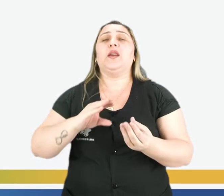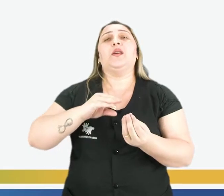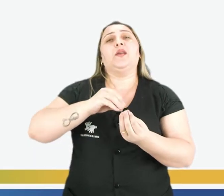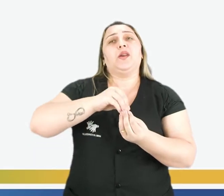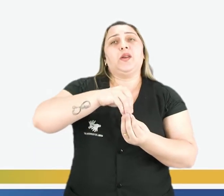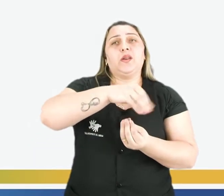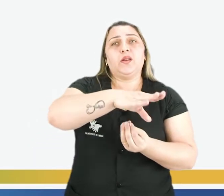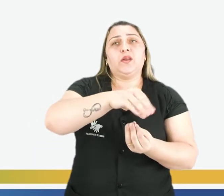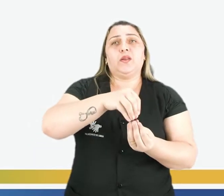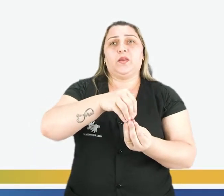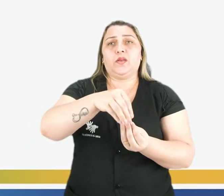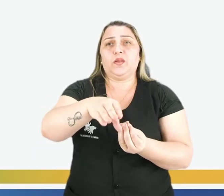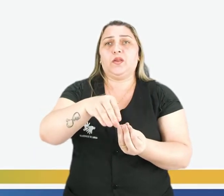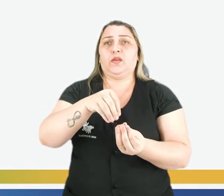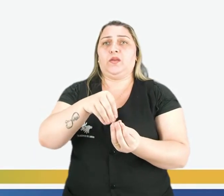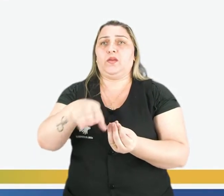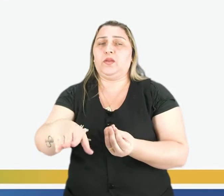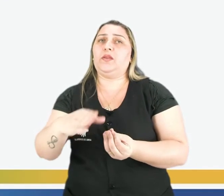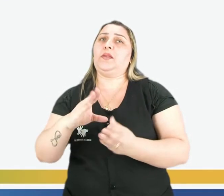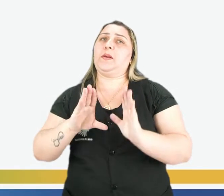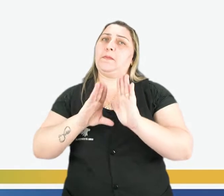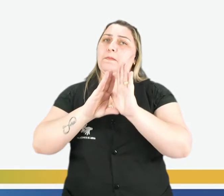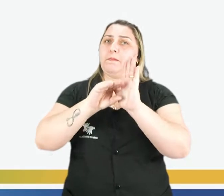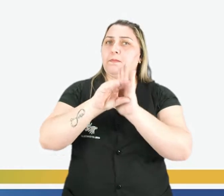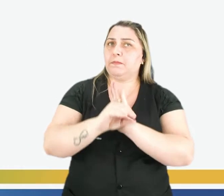fungos e bactérias, certinho?